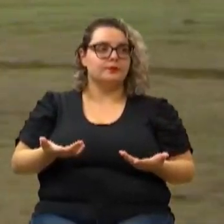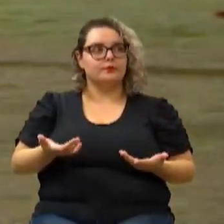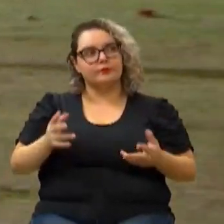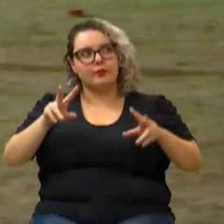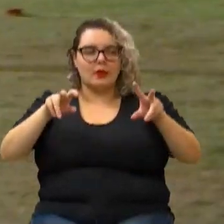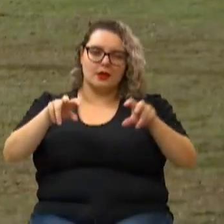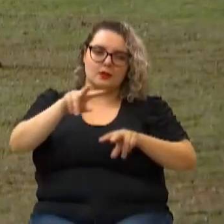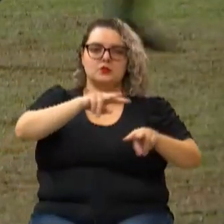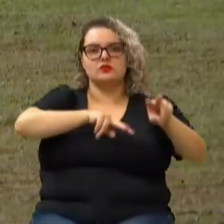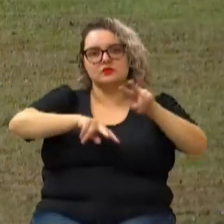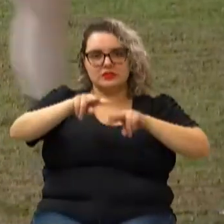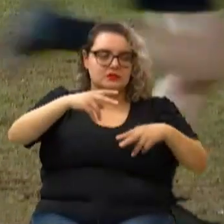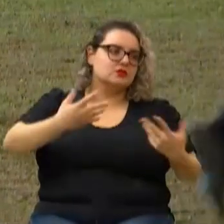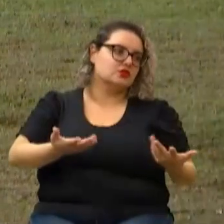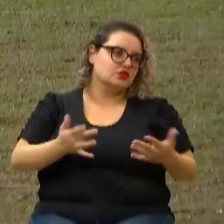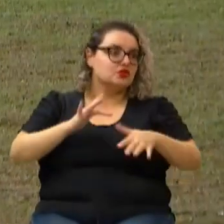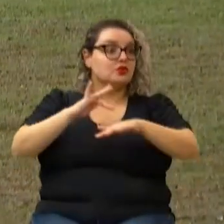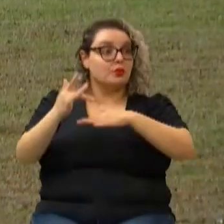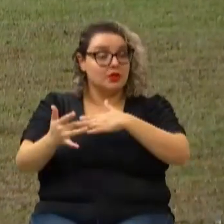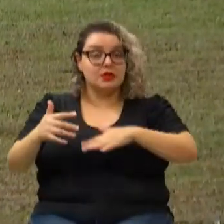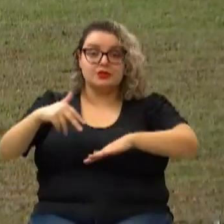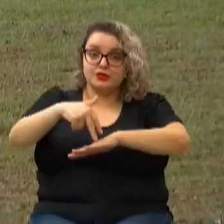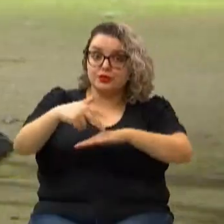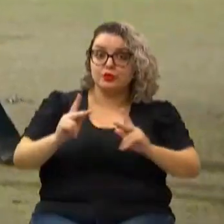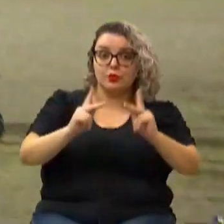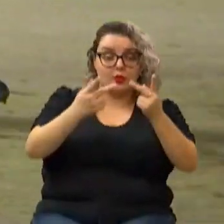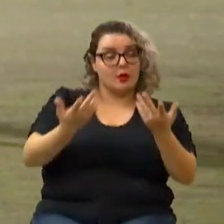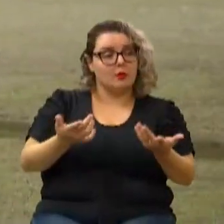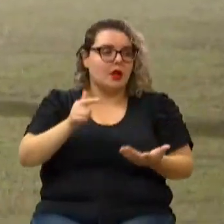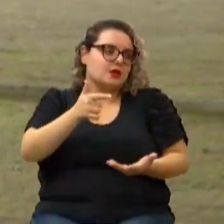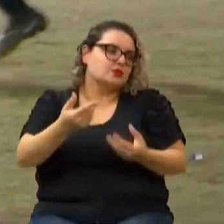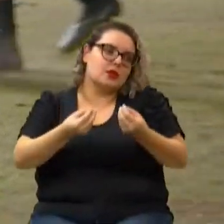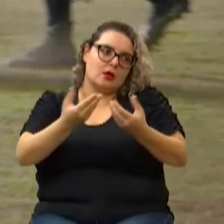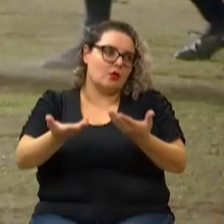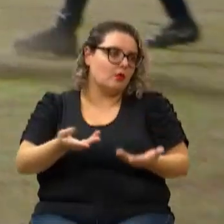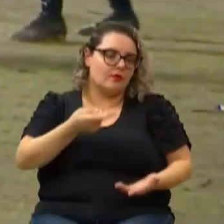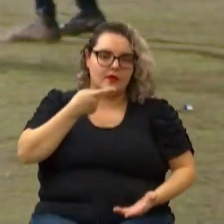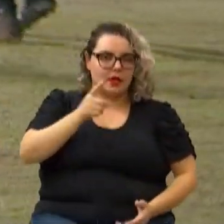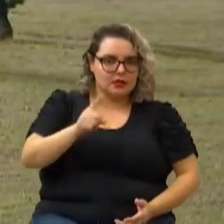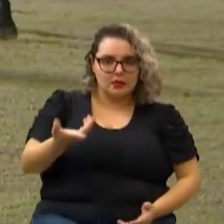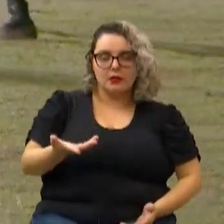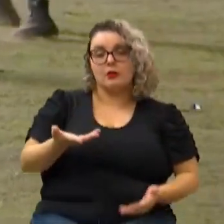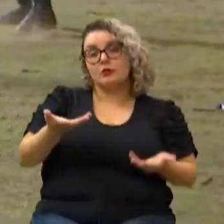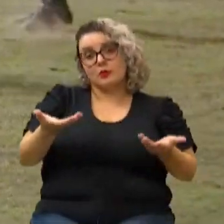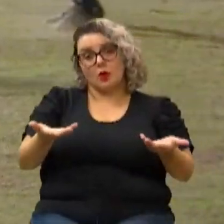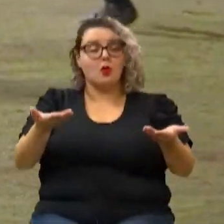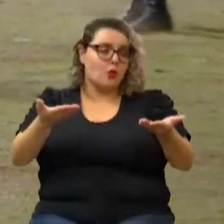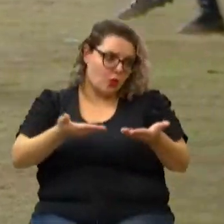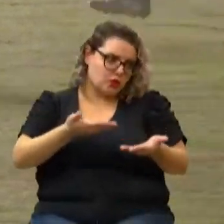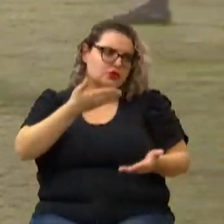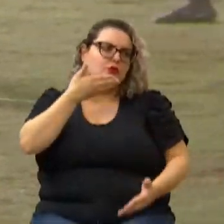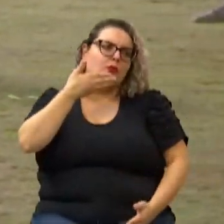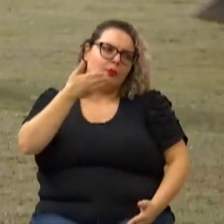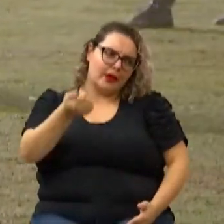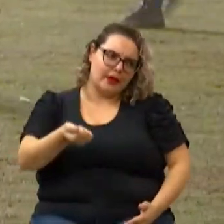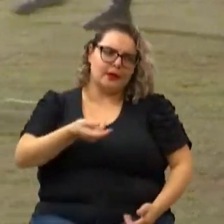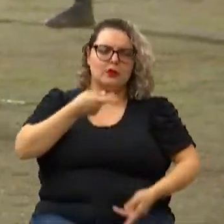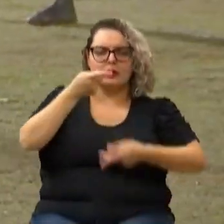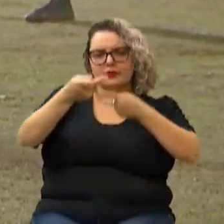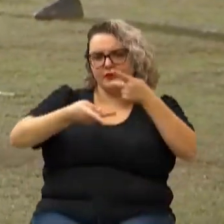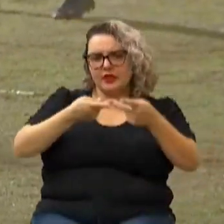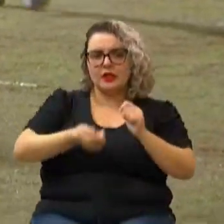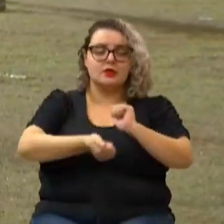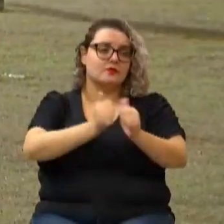até em termos de visibilidade, de mídia, de espaço, mas não tem como a gente negar que hoje está muito